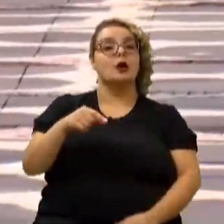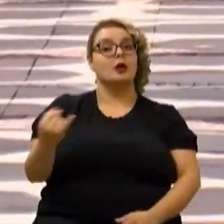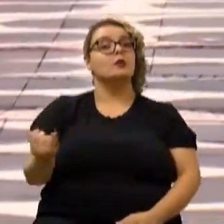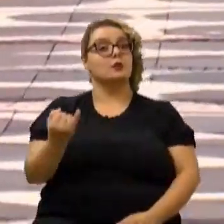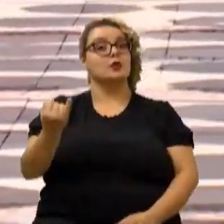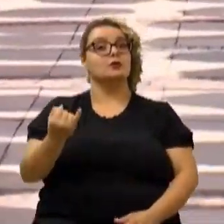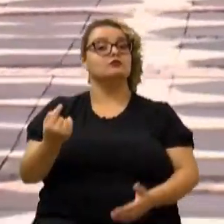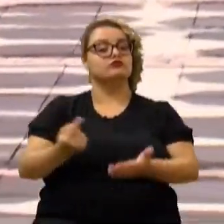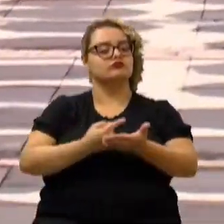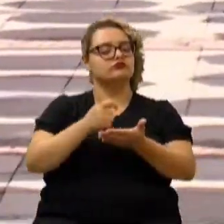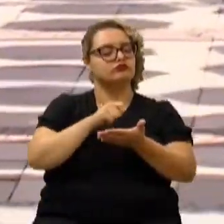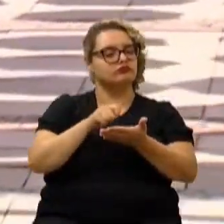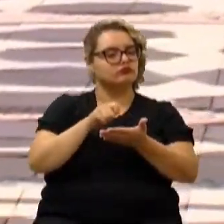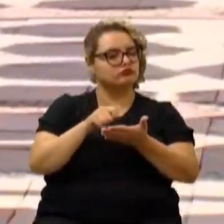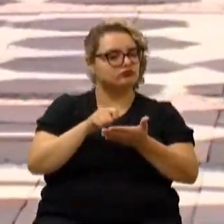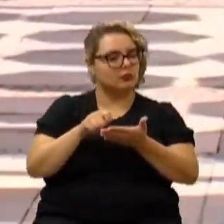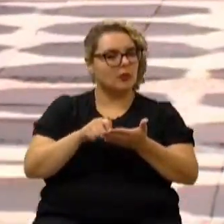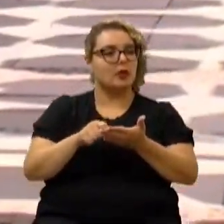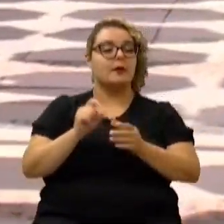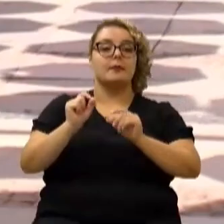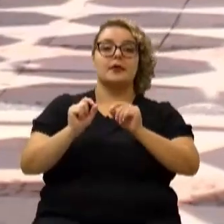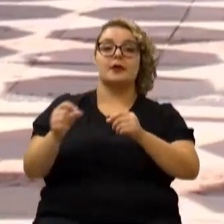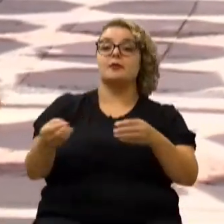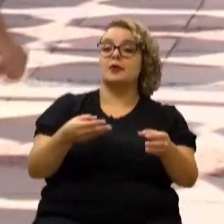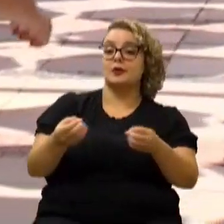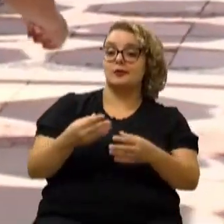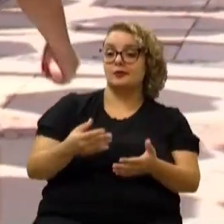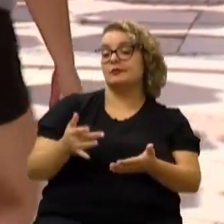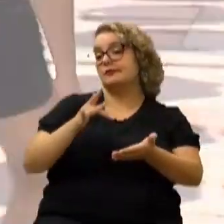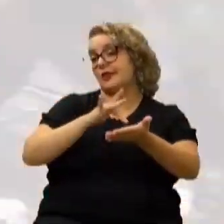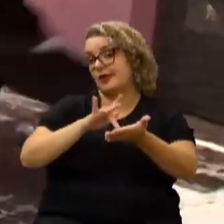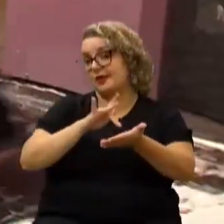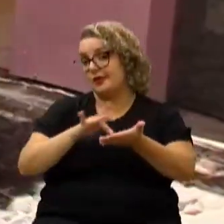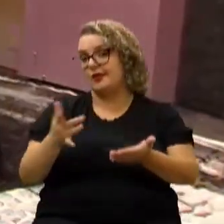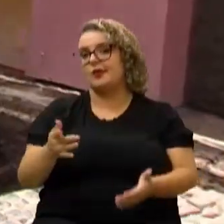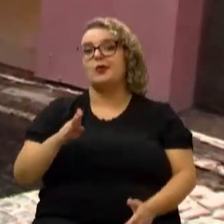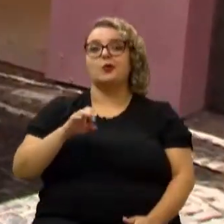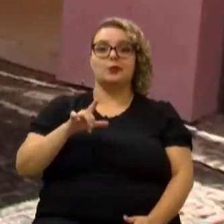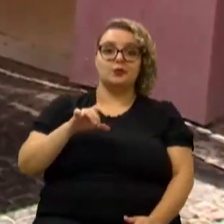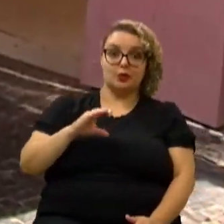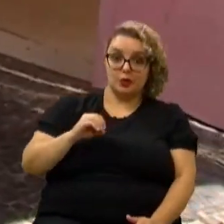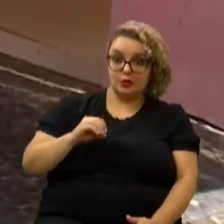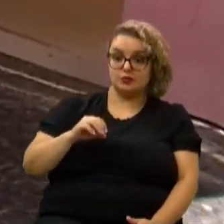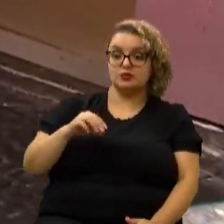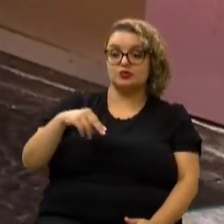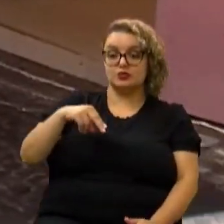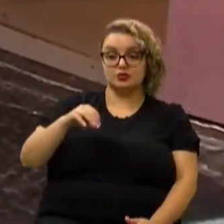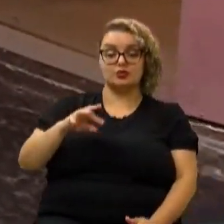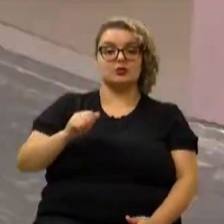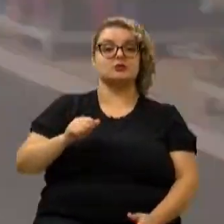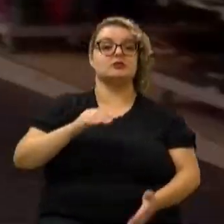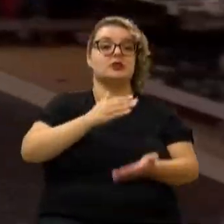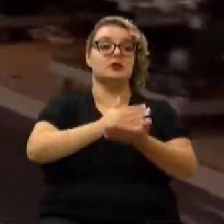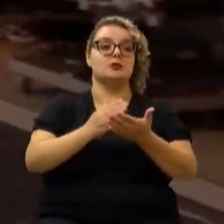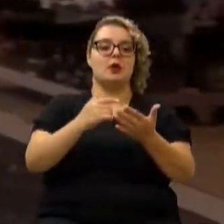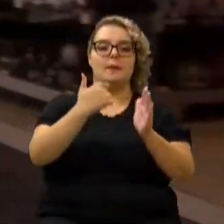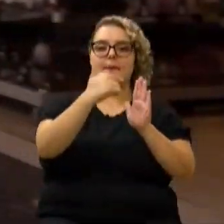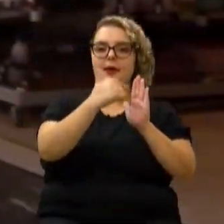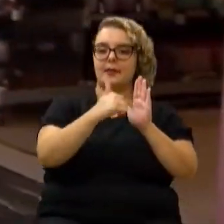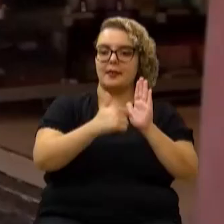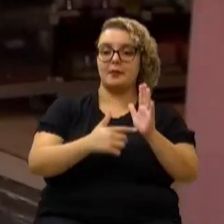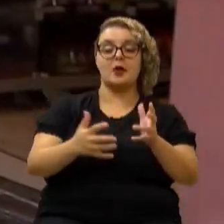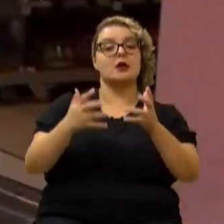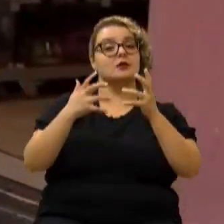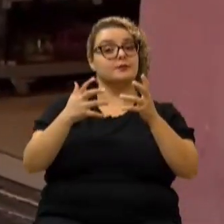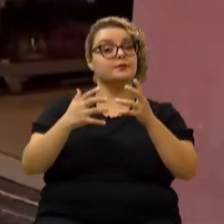com orçamento, vale a pena a gente pegar um caderninho, para quem aí é mais moderno, gosta, pega o bloco de notas do celular e já